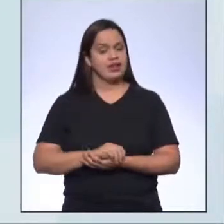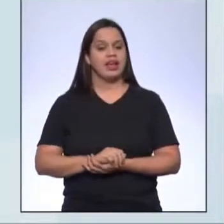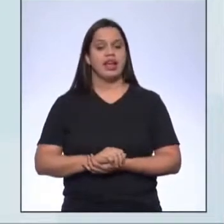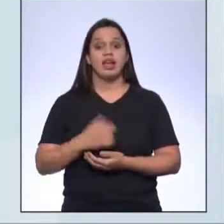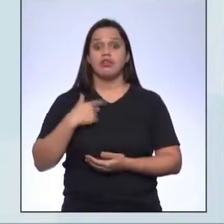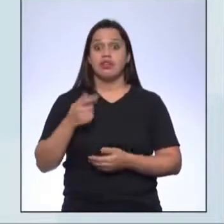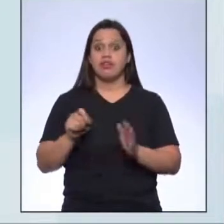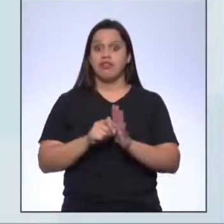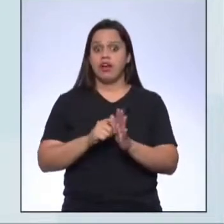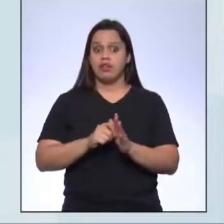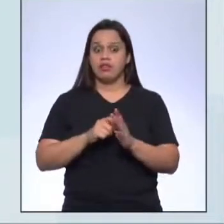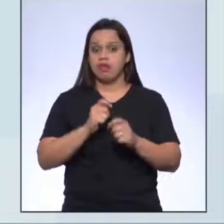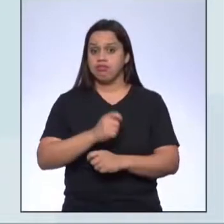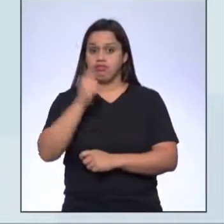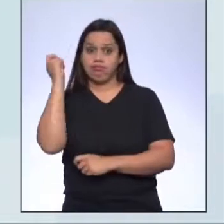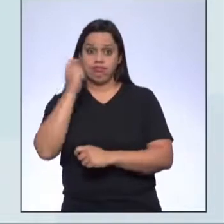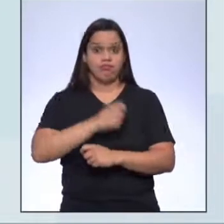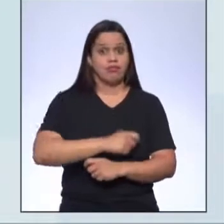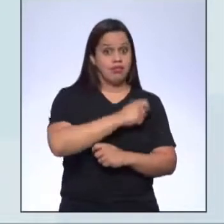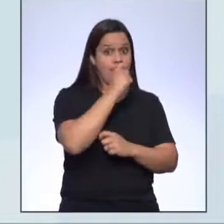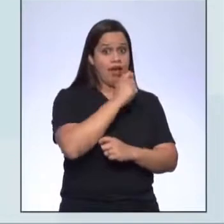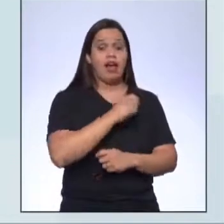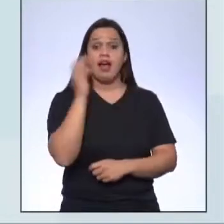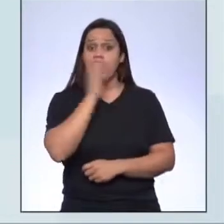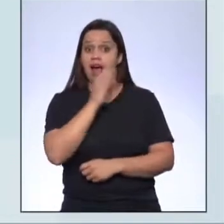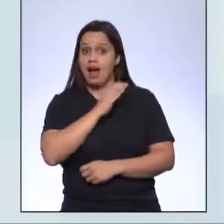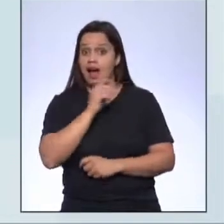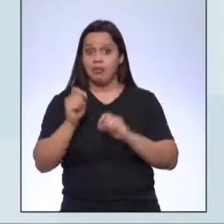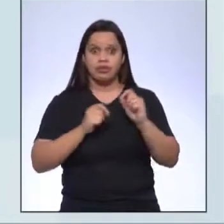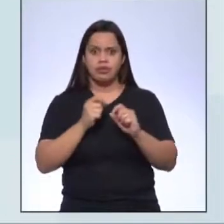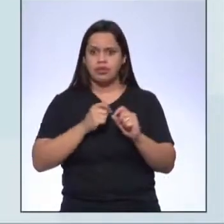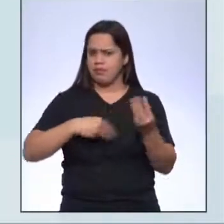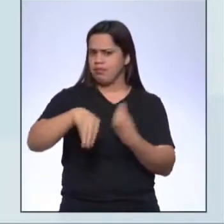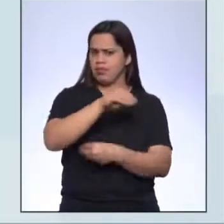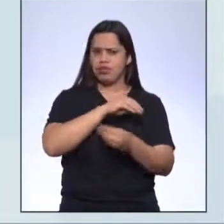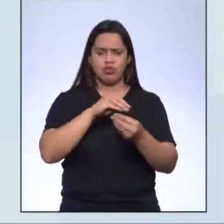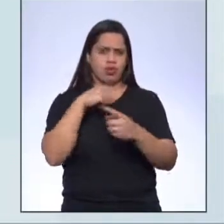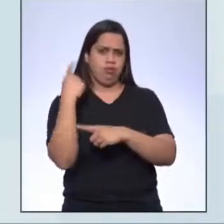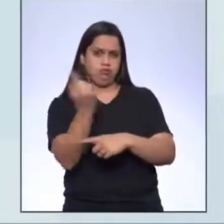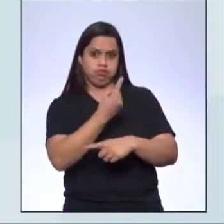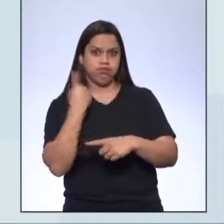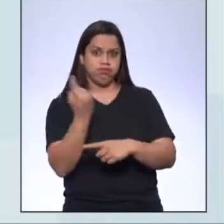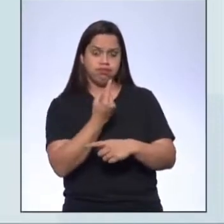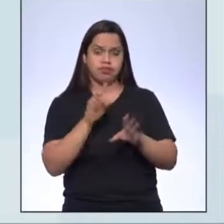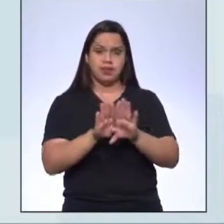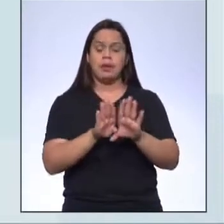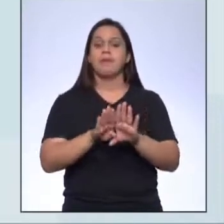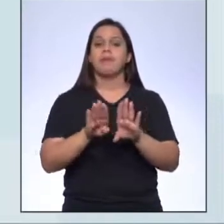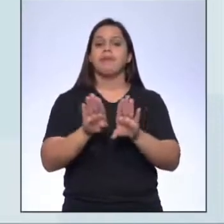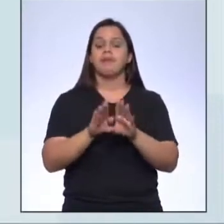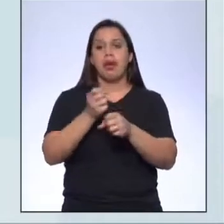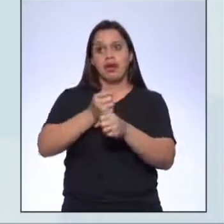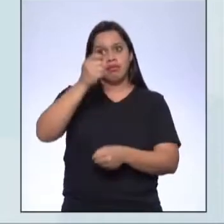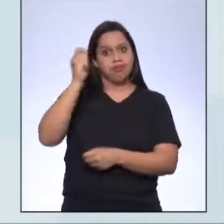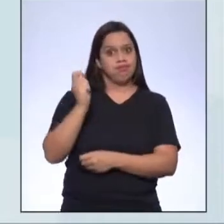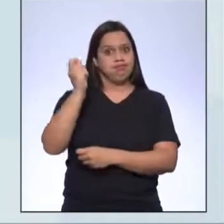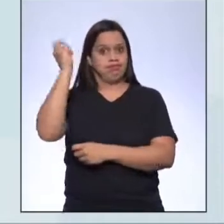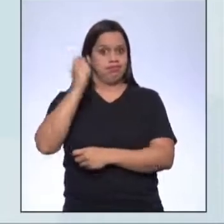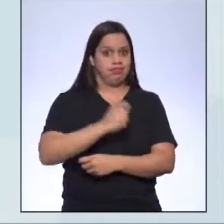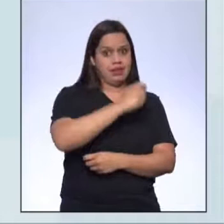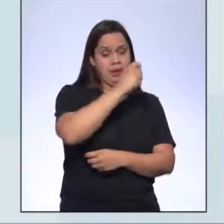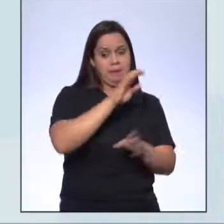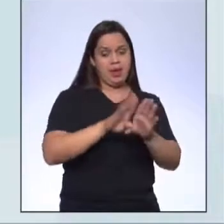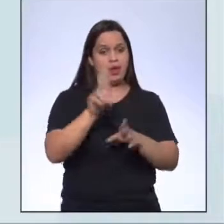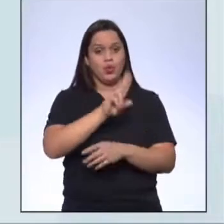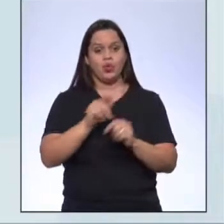passos rápidos, com muita improvisação, que mistura rodopio, gingado, pequenos passos e malabarismos. Os dançarinos